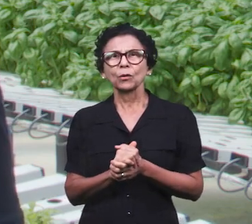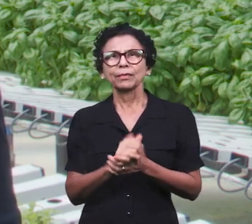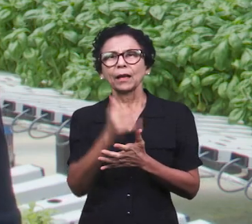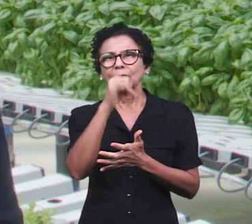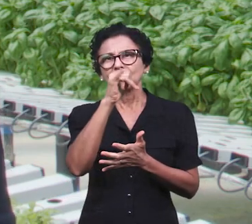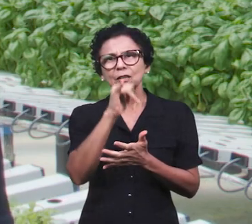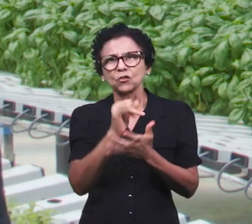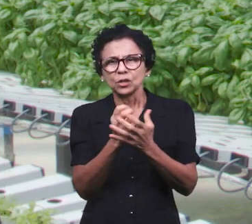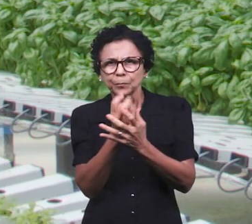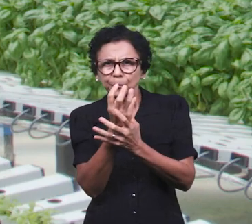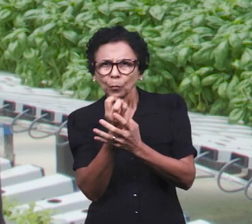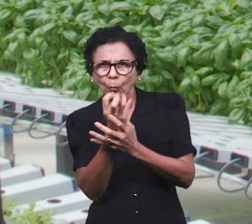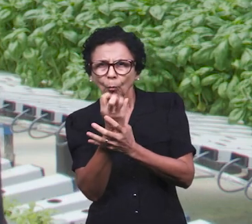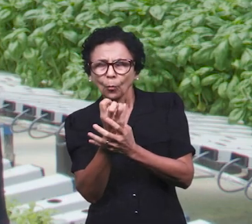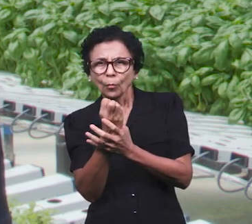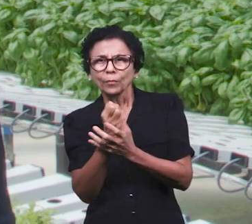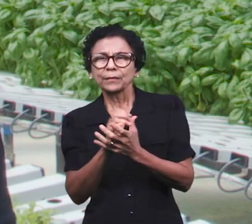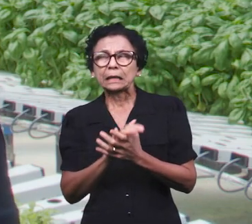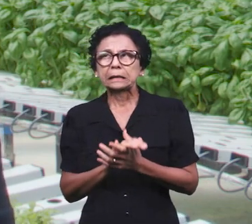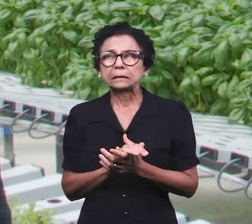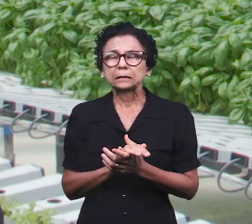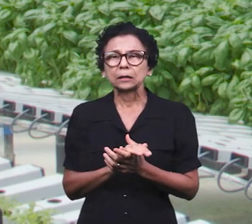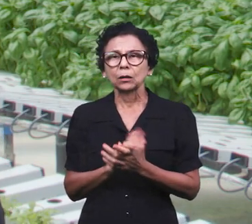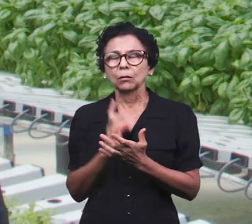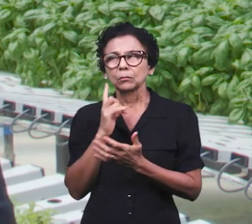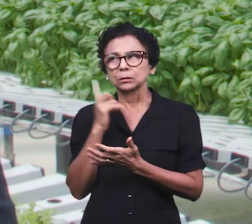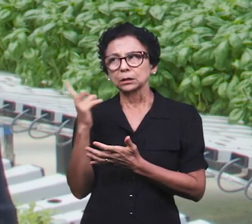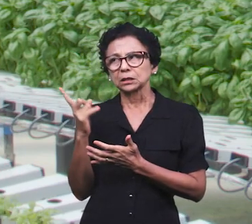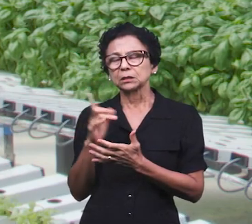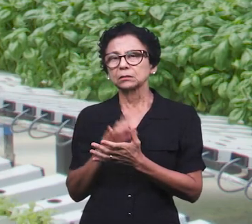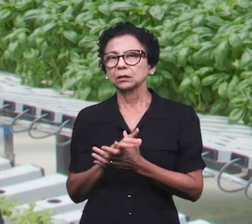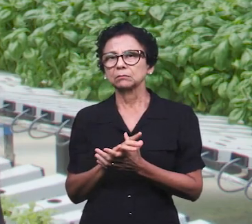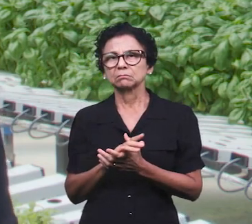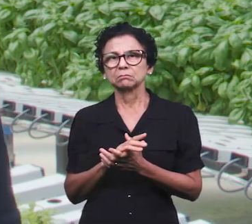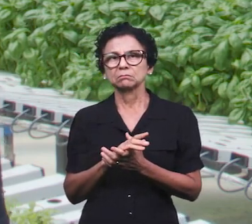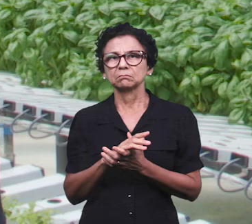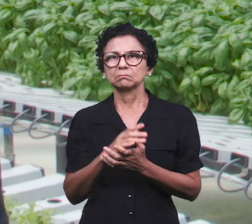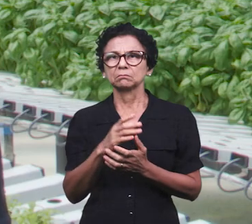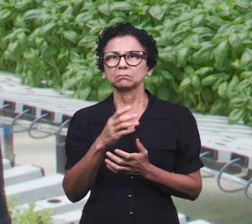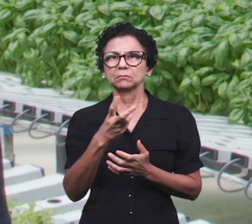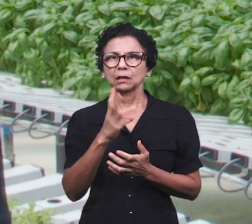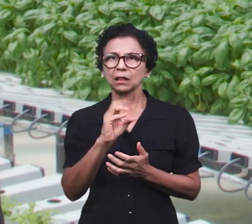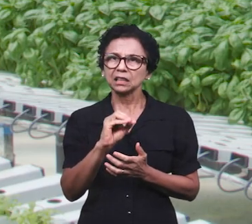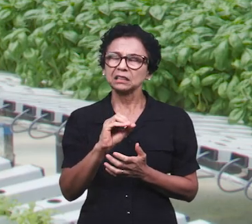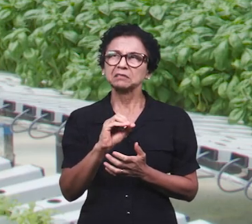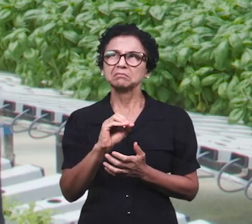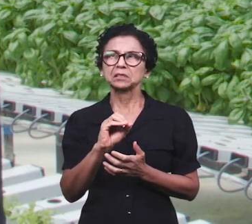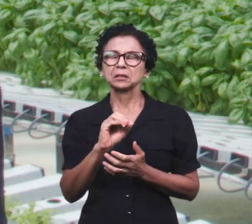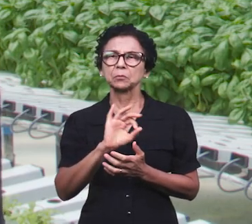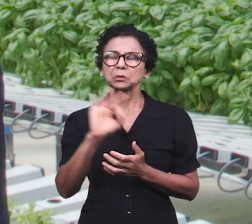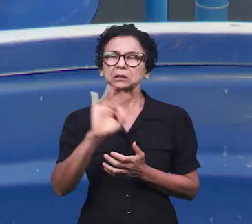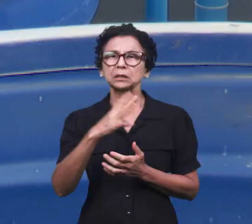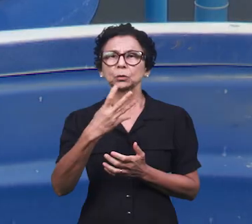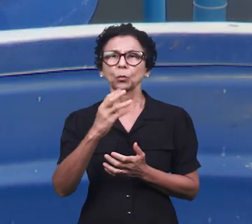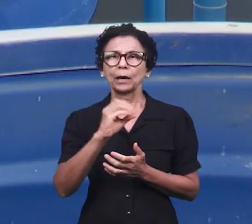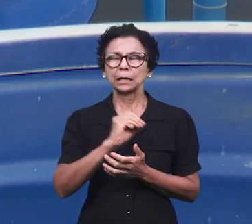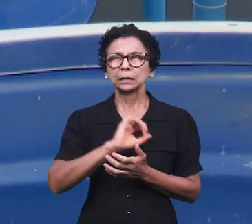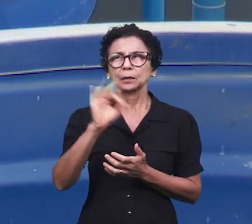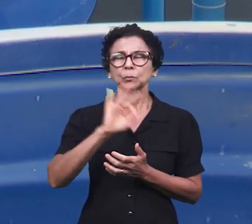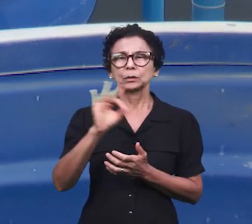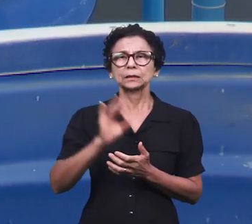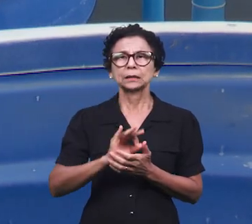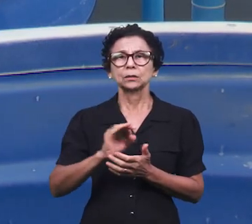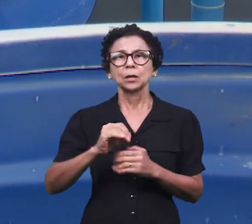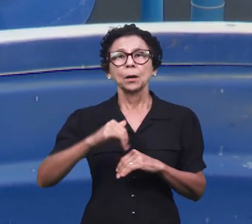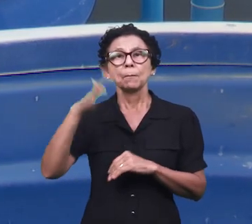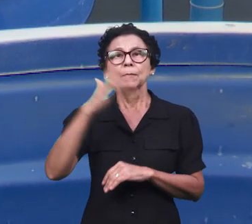Então, o microverde hoje ele tem em torno de 30 a 40% mais nutriente do que uma planta adulta. Esse modelo